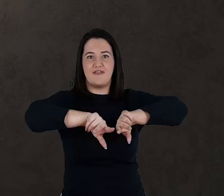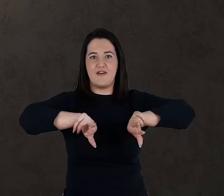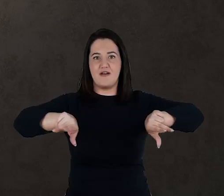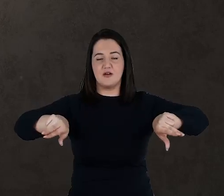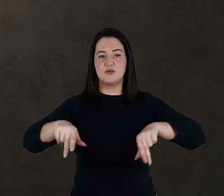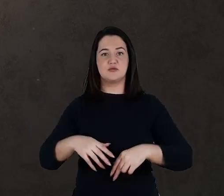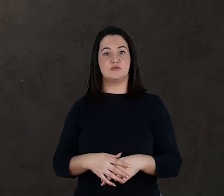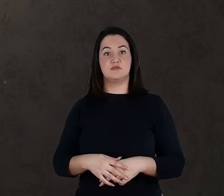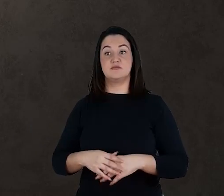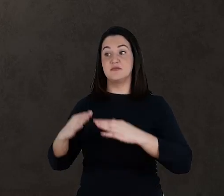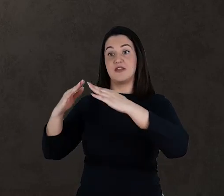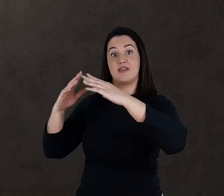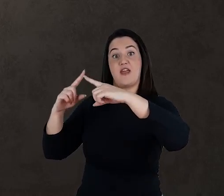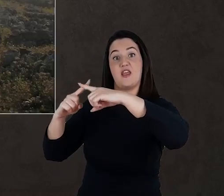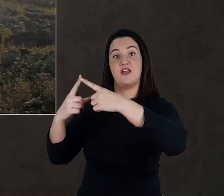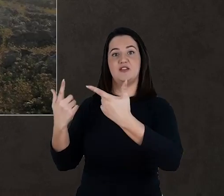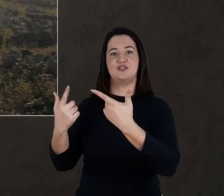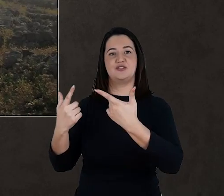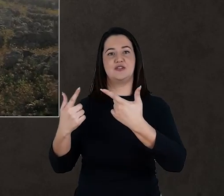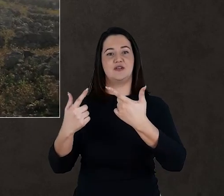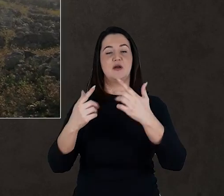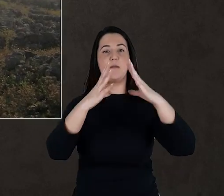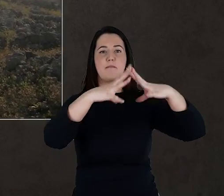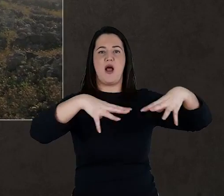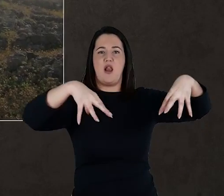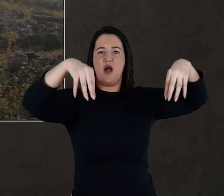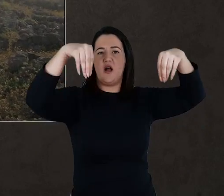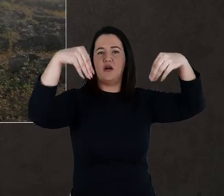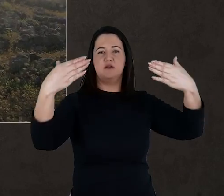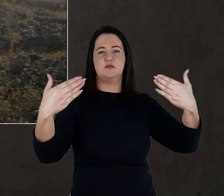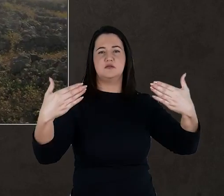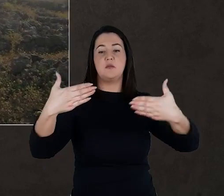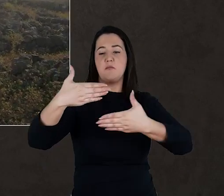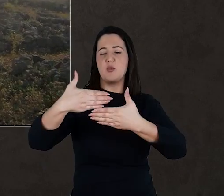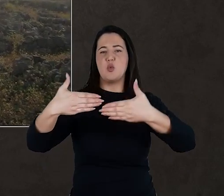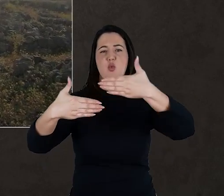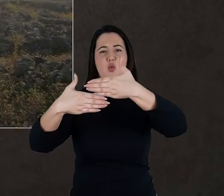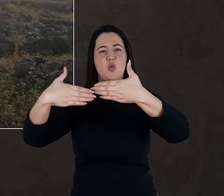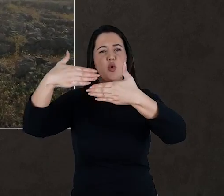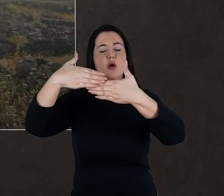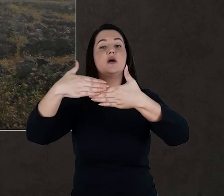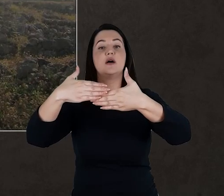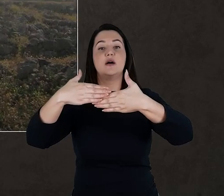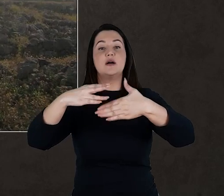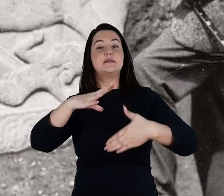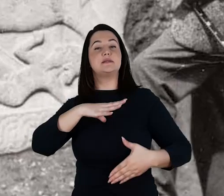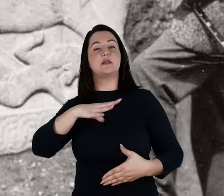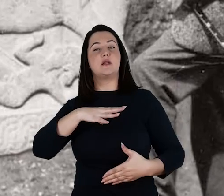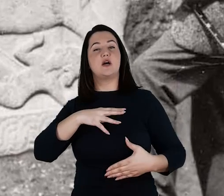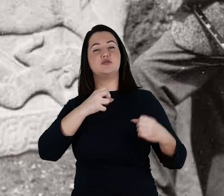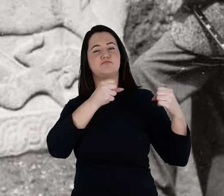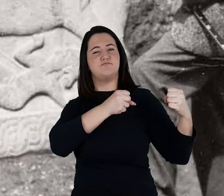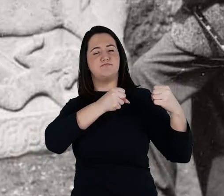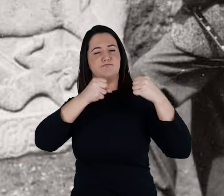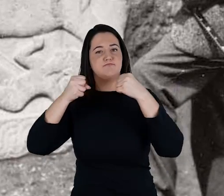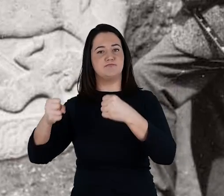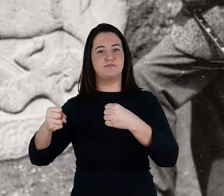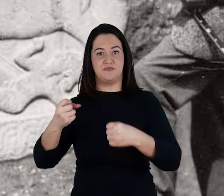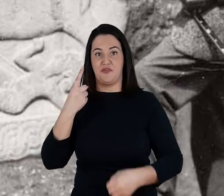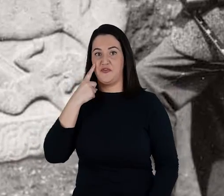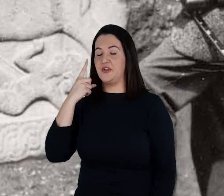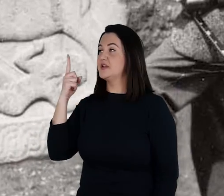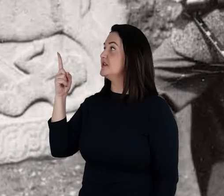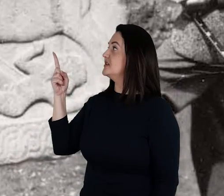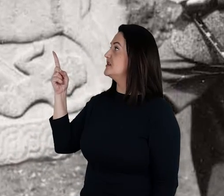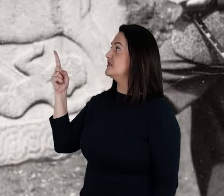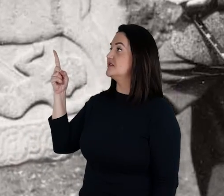descobriu templos, palácios, imensas muralhas e uma cidade muito bem fortificada. Essa antiga foto